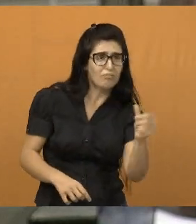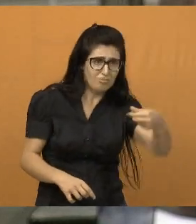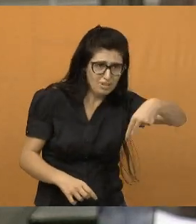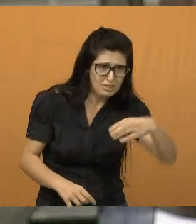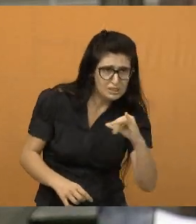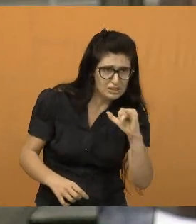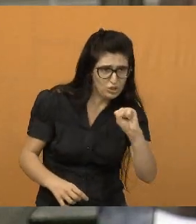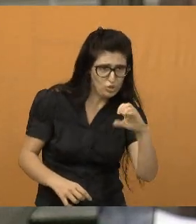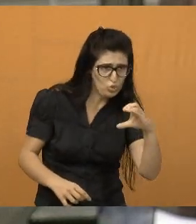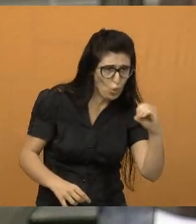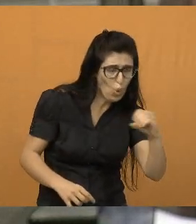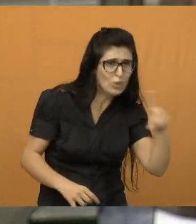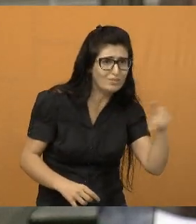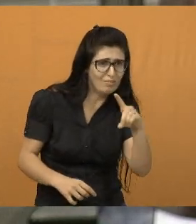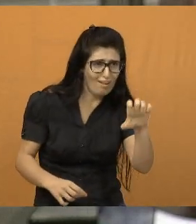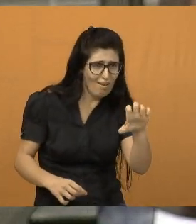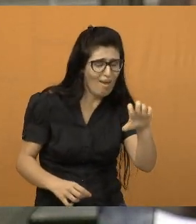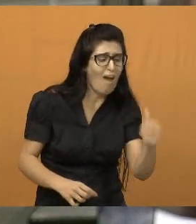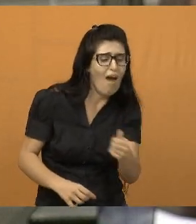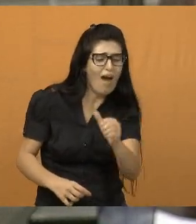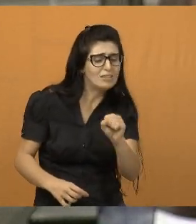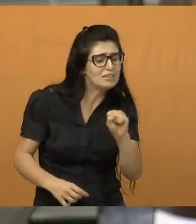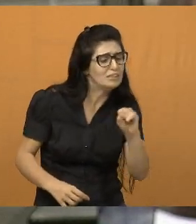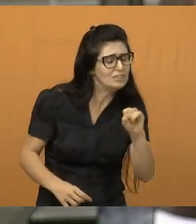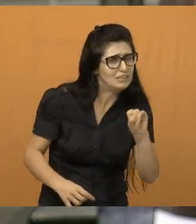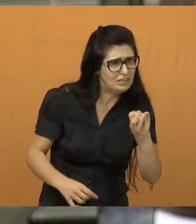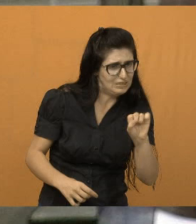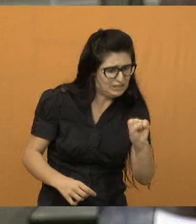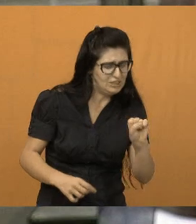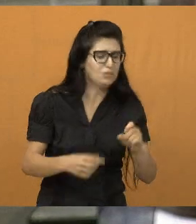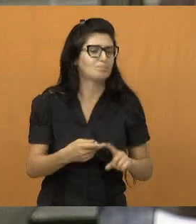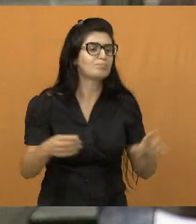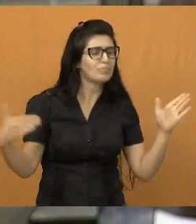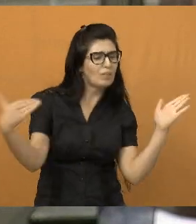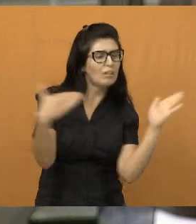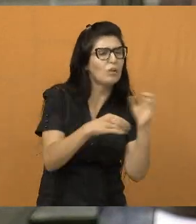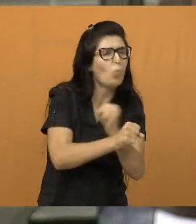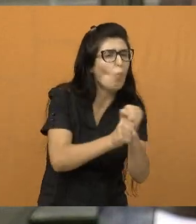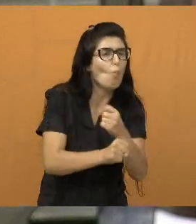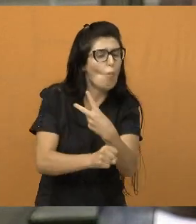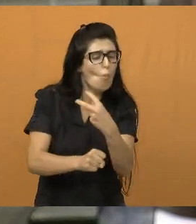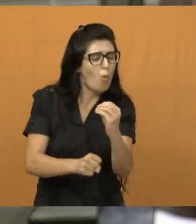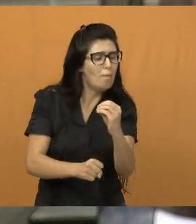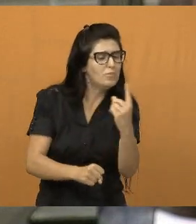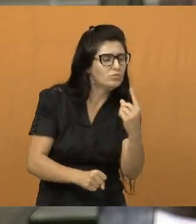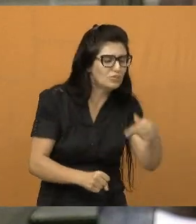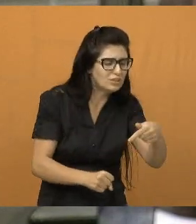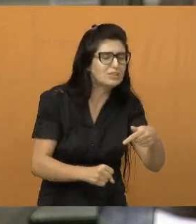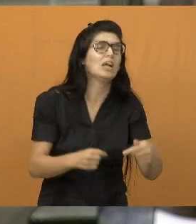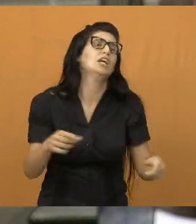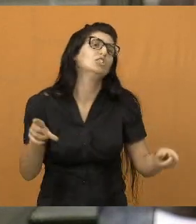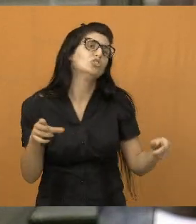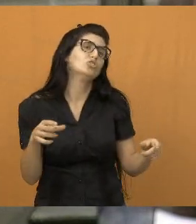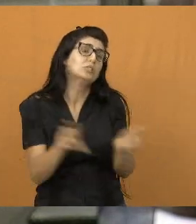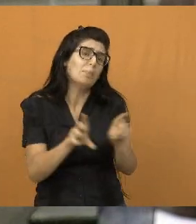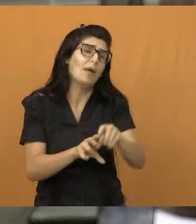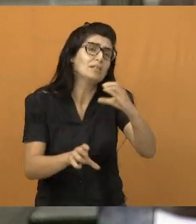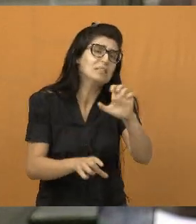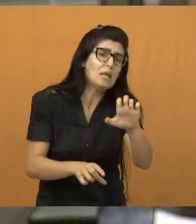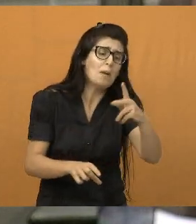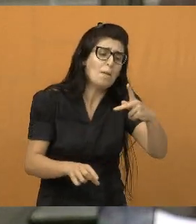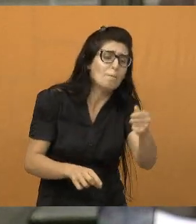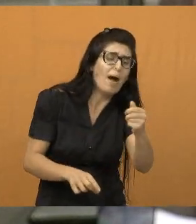Santa Casa, a InSaúde, que até o ano de 2017 estava conosco, e a CEPAC.